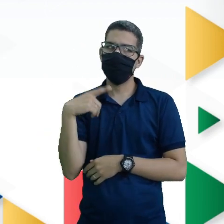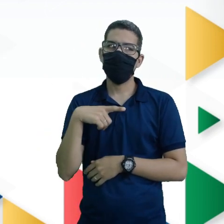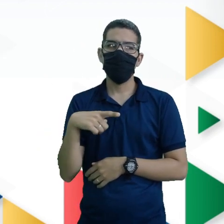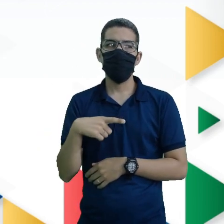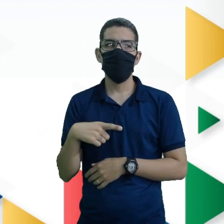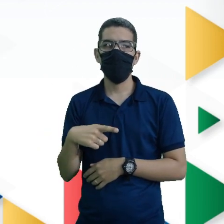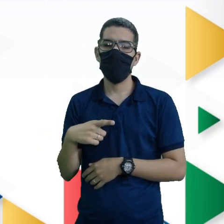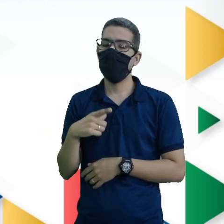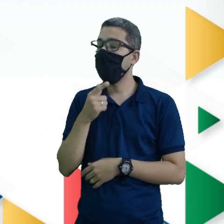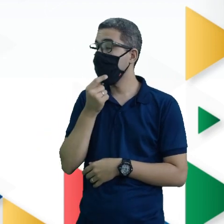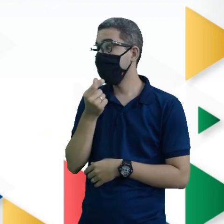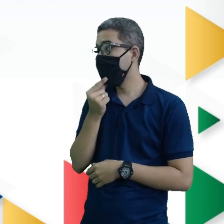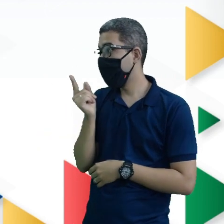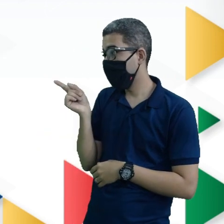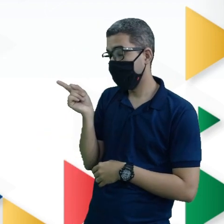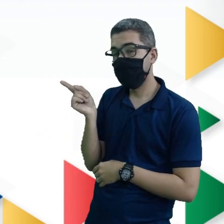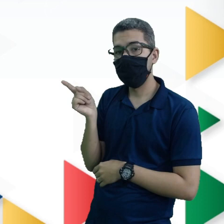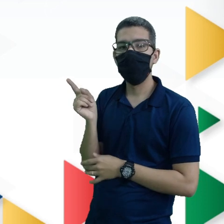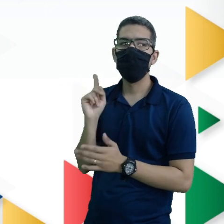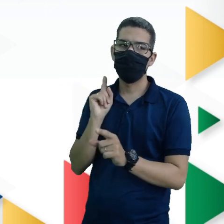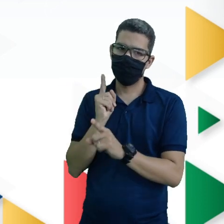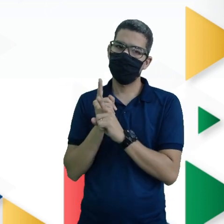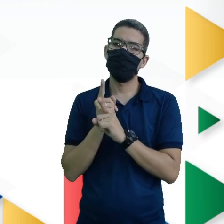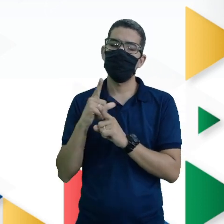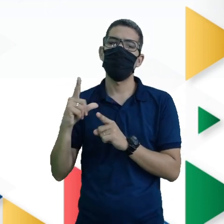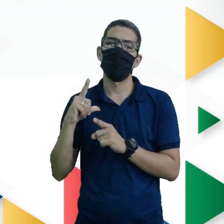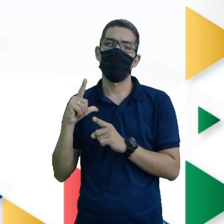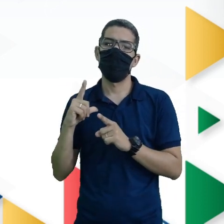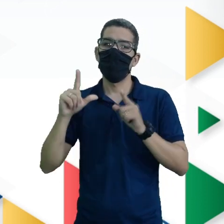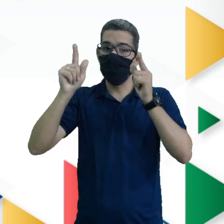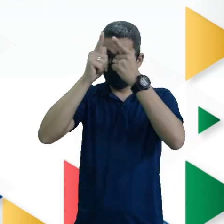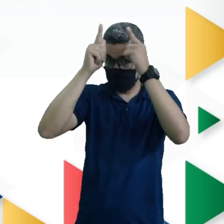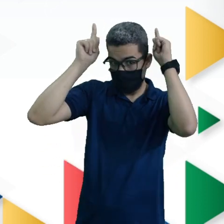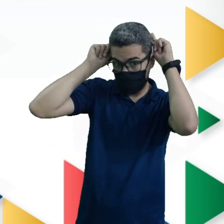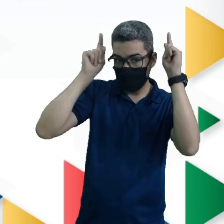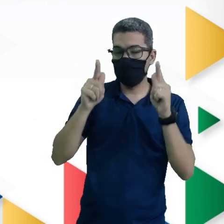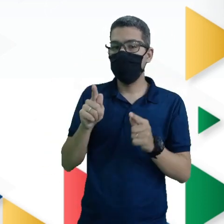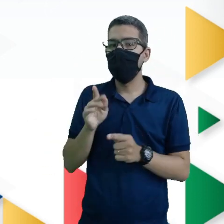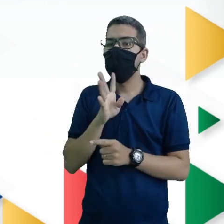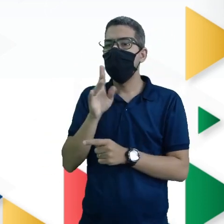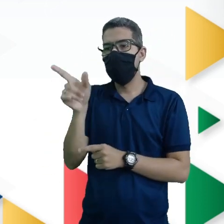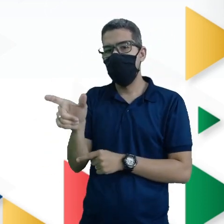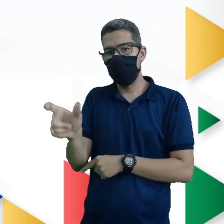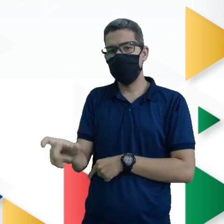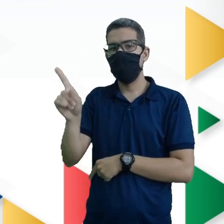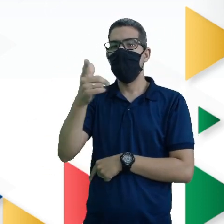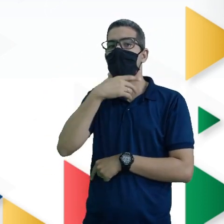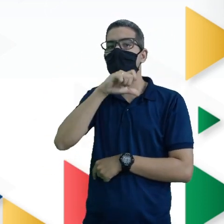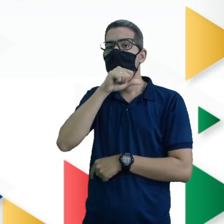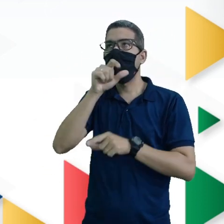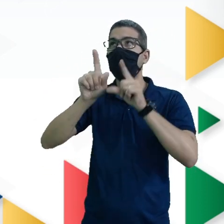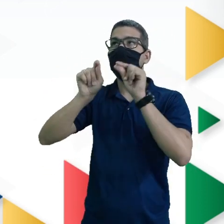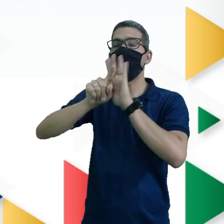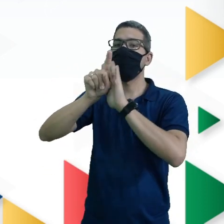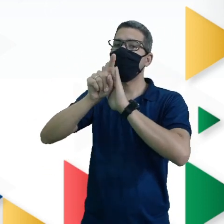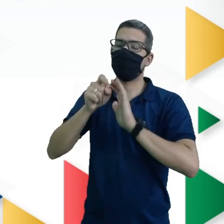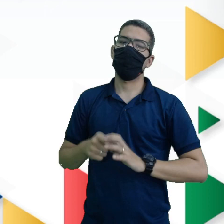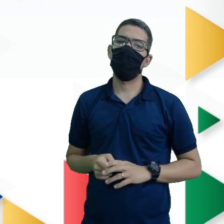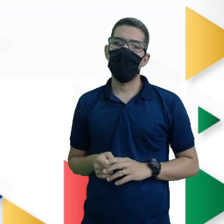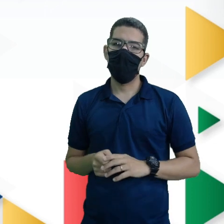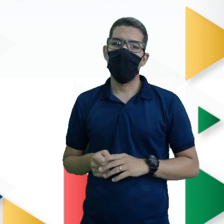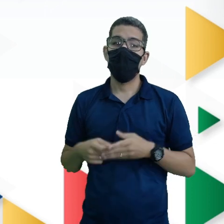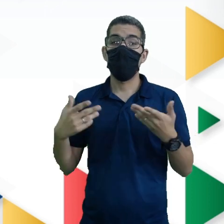cara. Hiparco de Nicéia, né, considerado pelos gregos o pai da astronomia, no século II a.C., ele fez essa